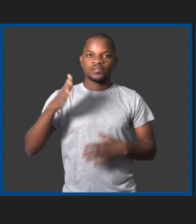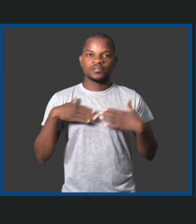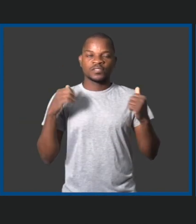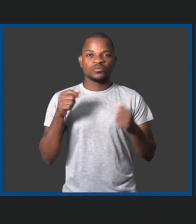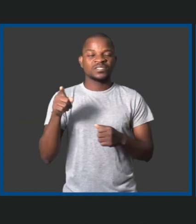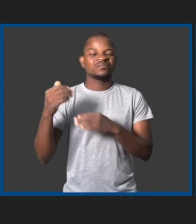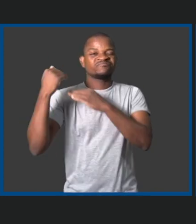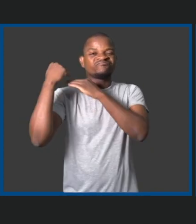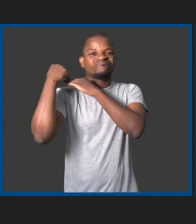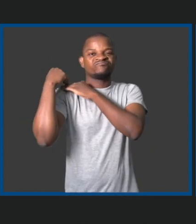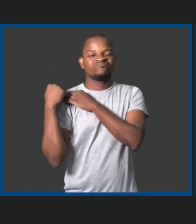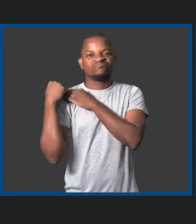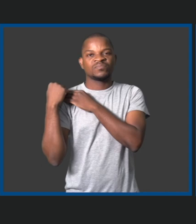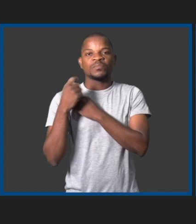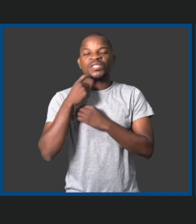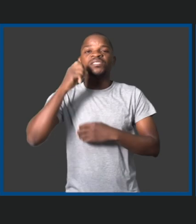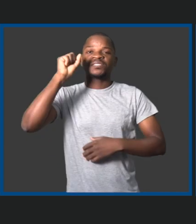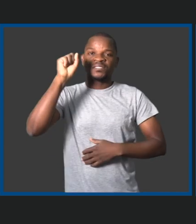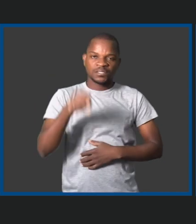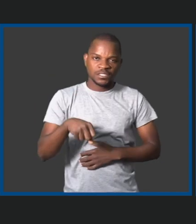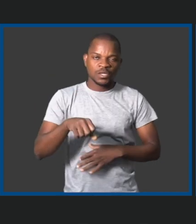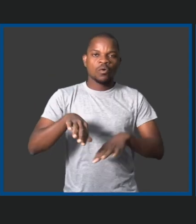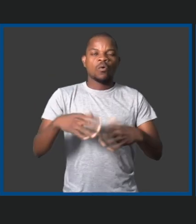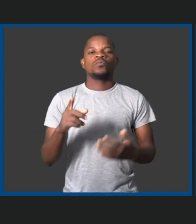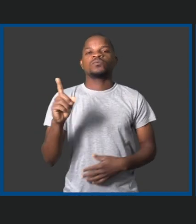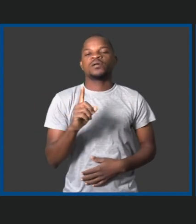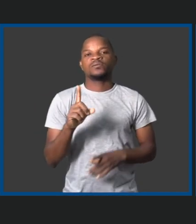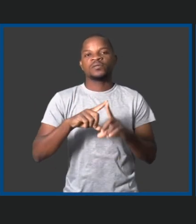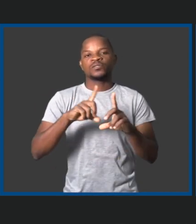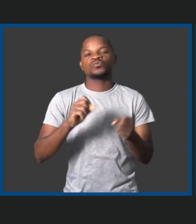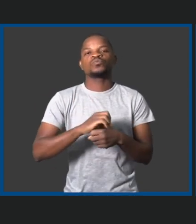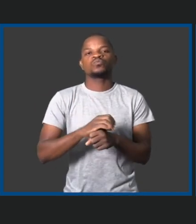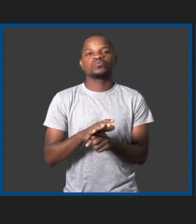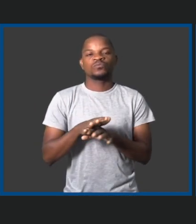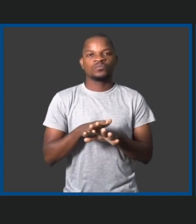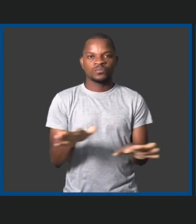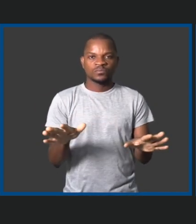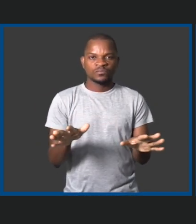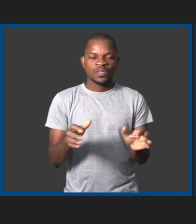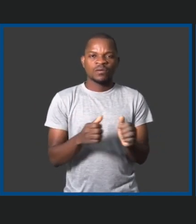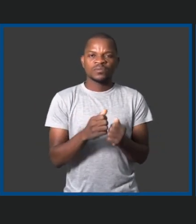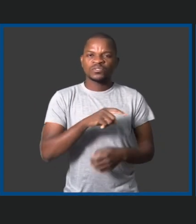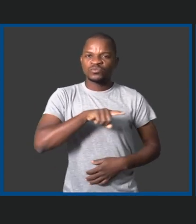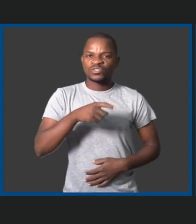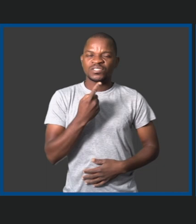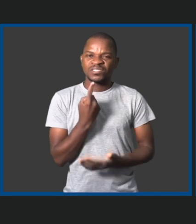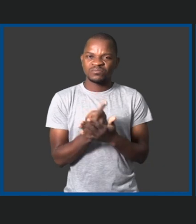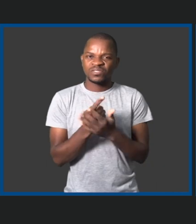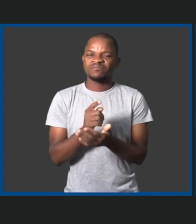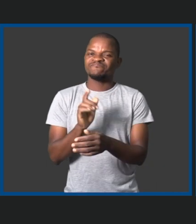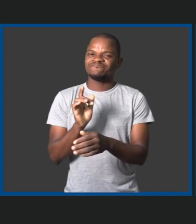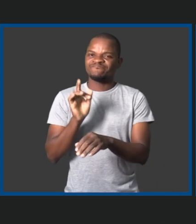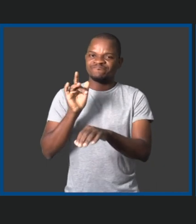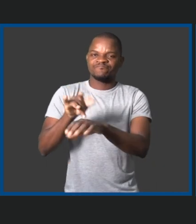Instituto Nacional de Saúde, que é a entidade competente para confirmar casos, que tem um laboratório capacitado para tal, sempre atualiza.